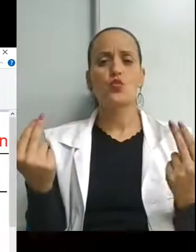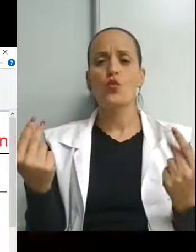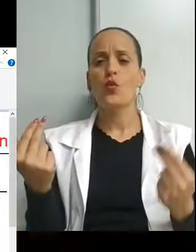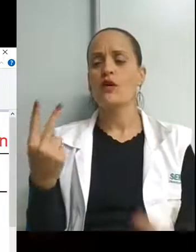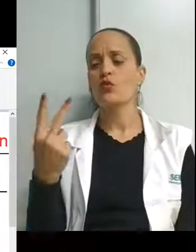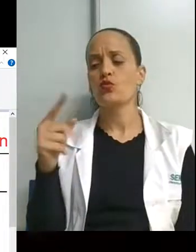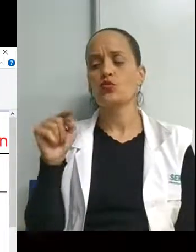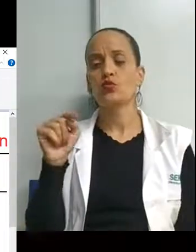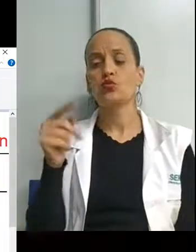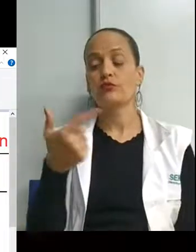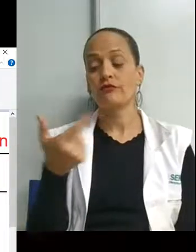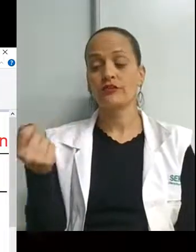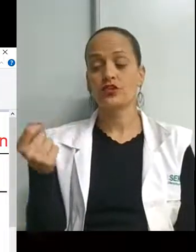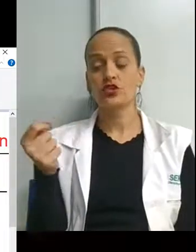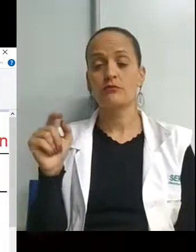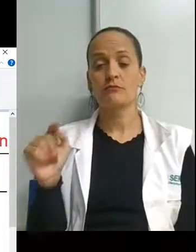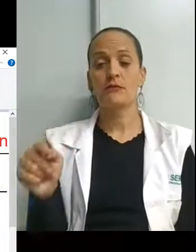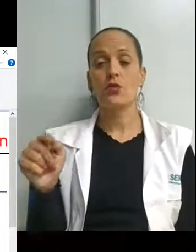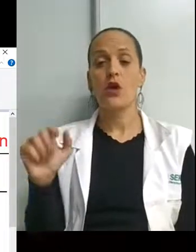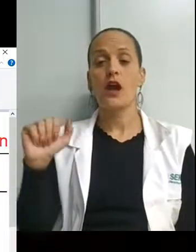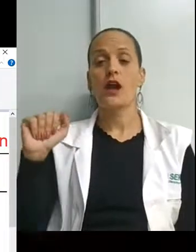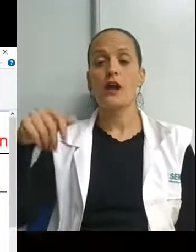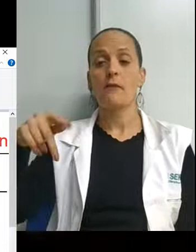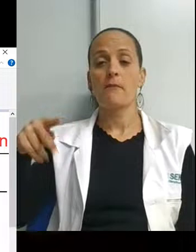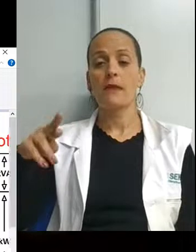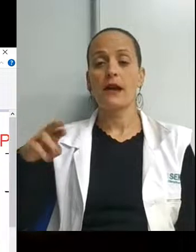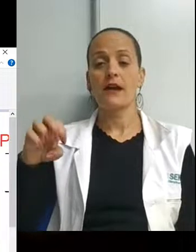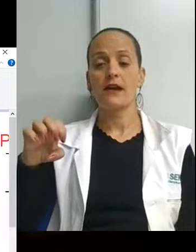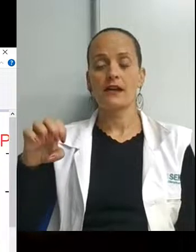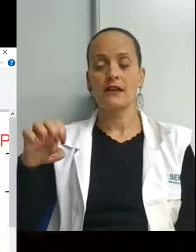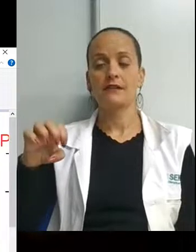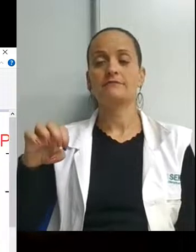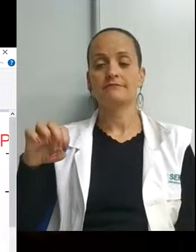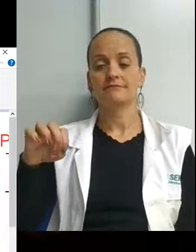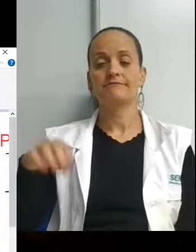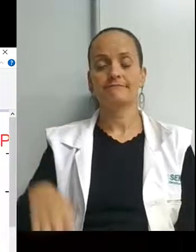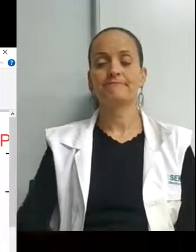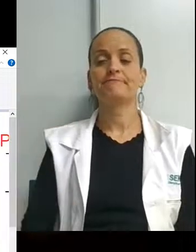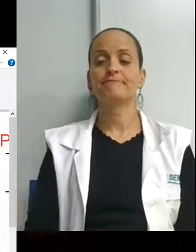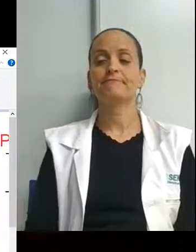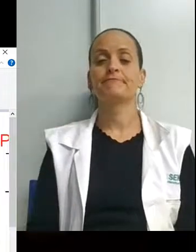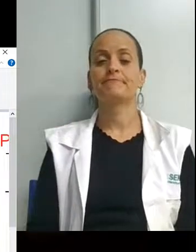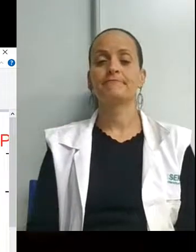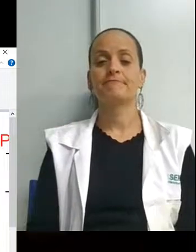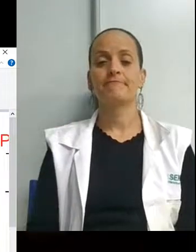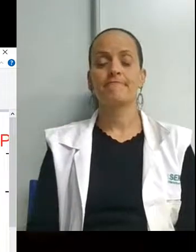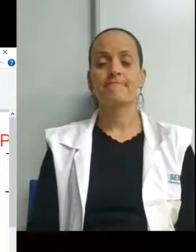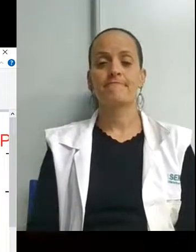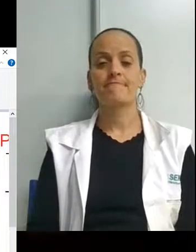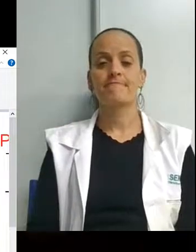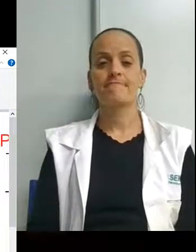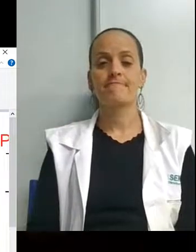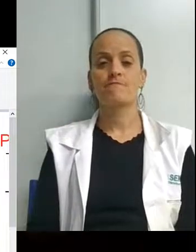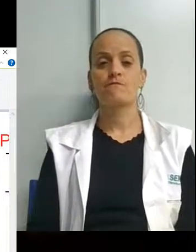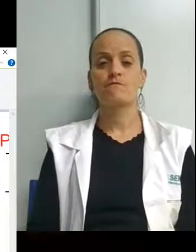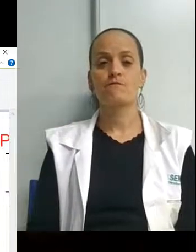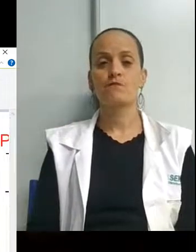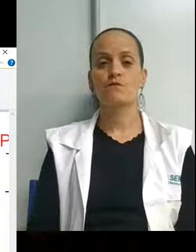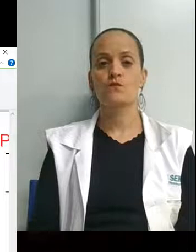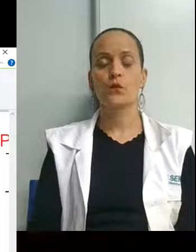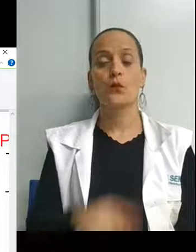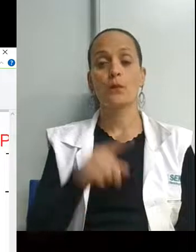certo? Então, essa é a informação de potência. E informação de tensão é quem? 220 volts, é o